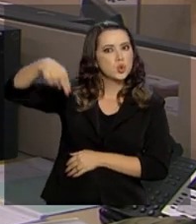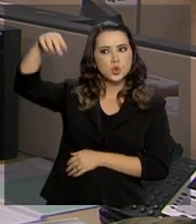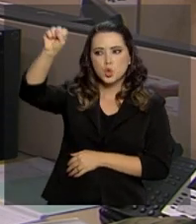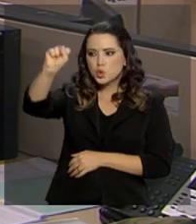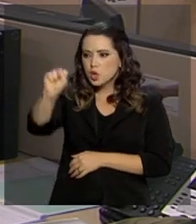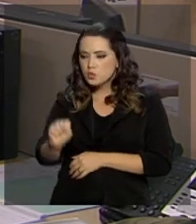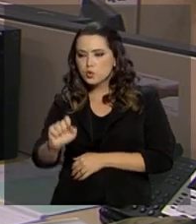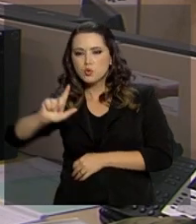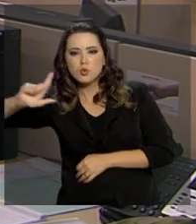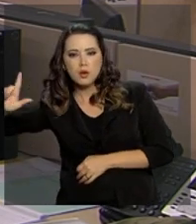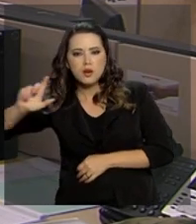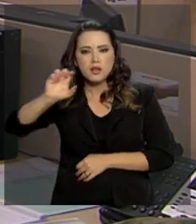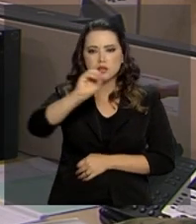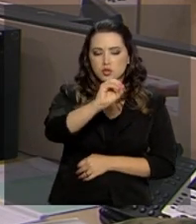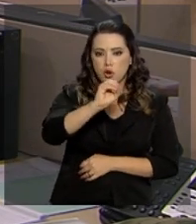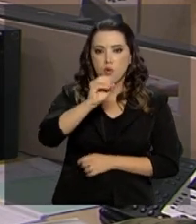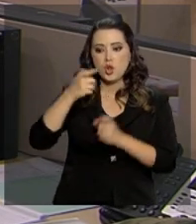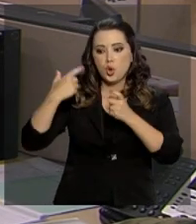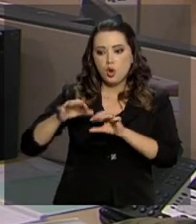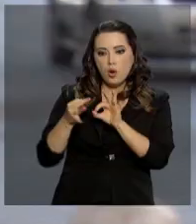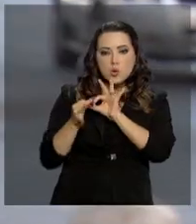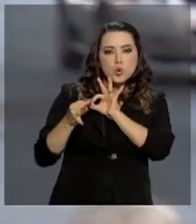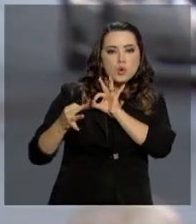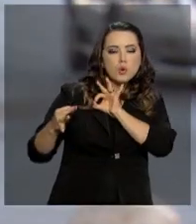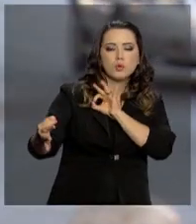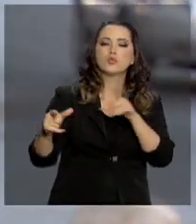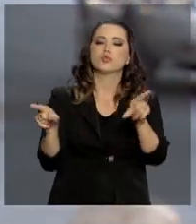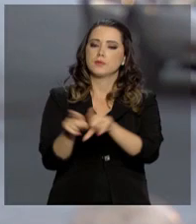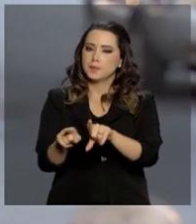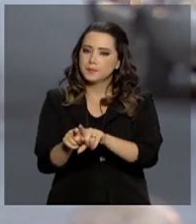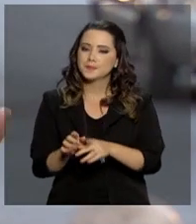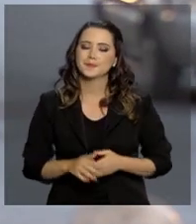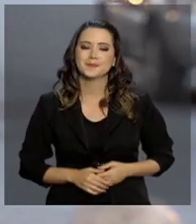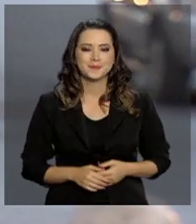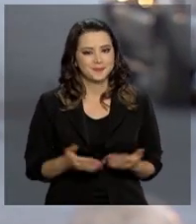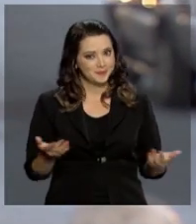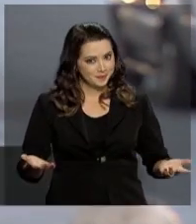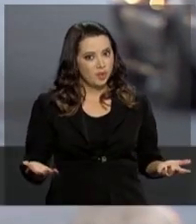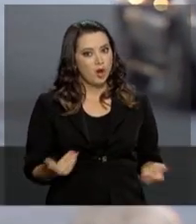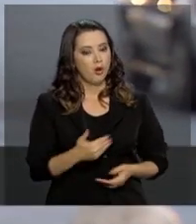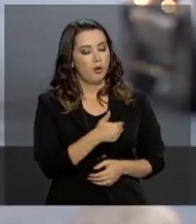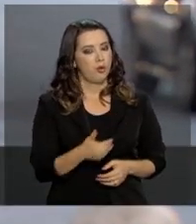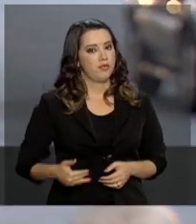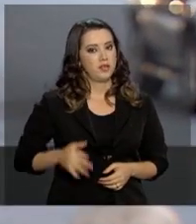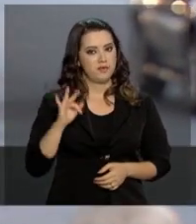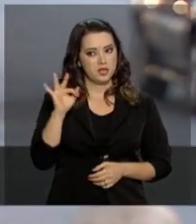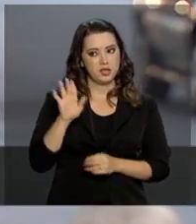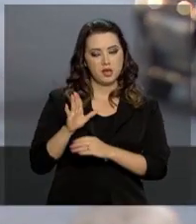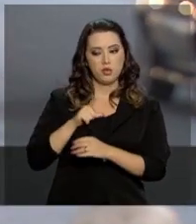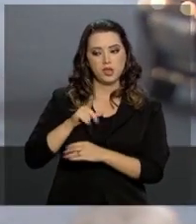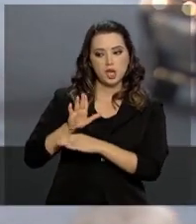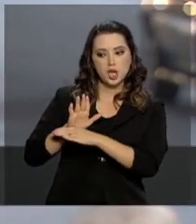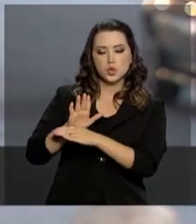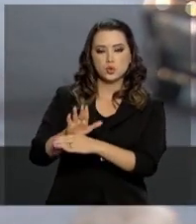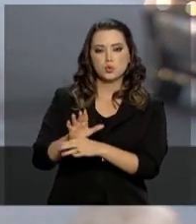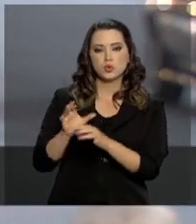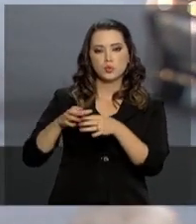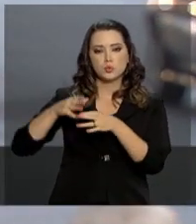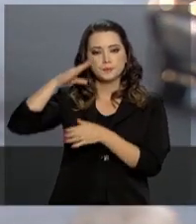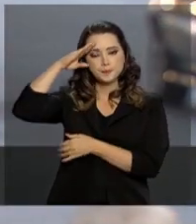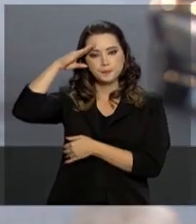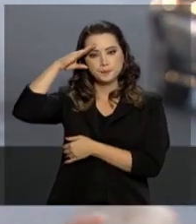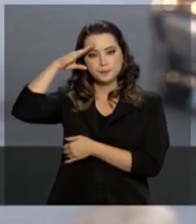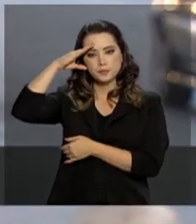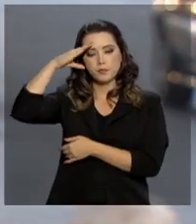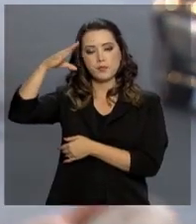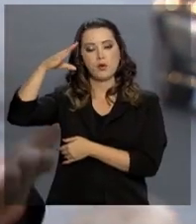do leste ao oeste, em zonas remotas, inclusive. Parte do apoio do governo federal às eleições é feito pela atuação das Forças